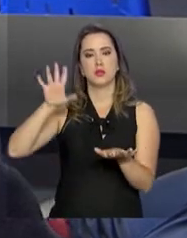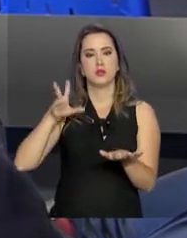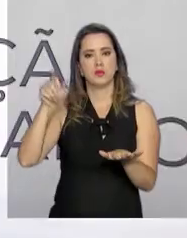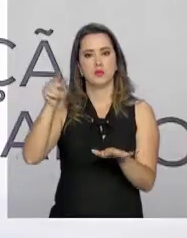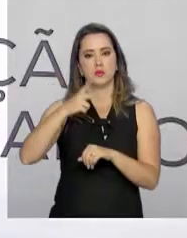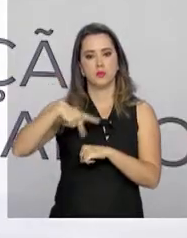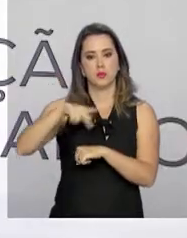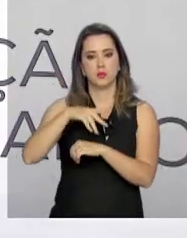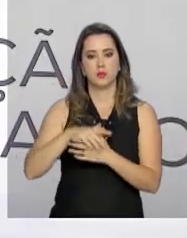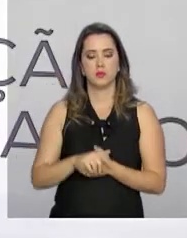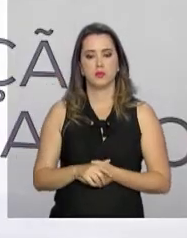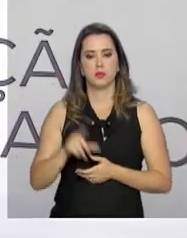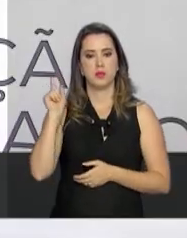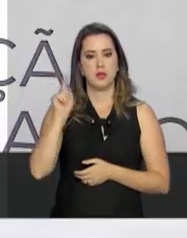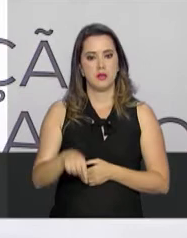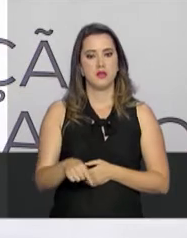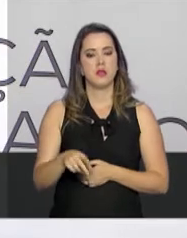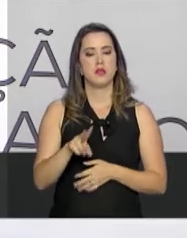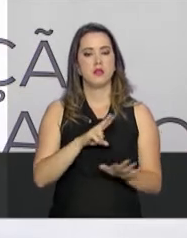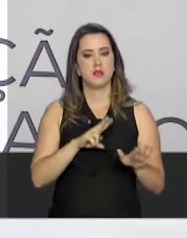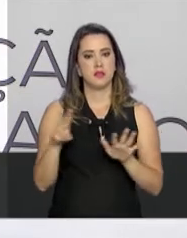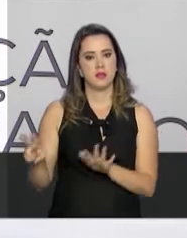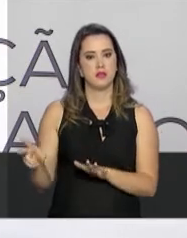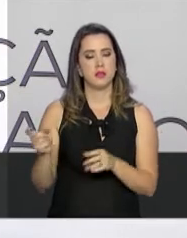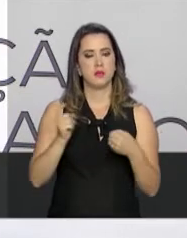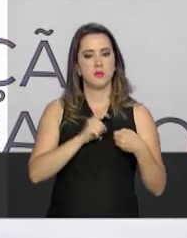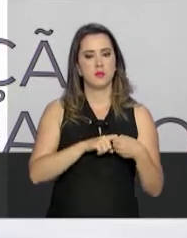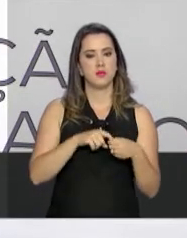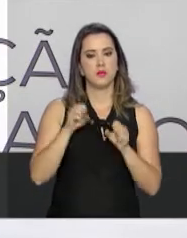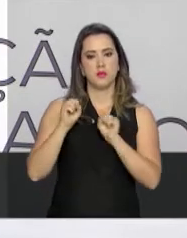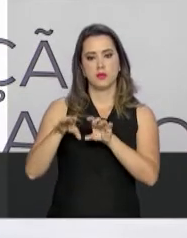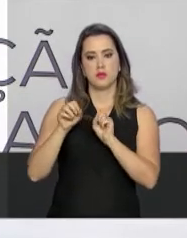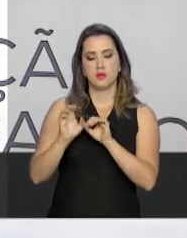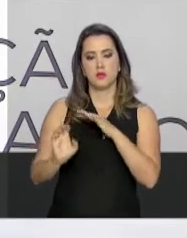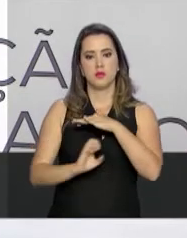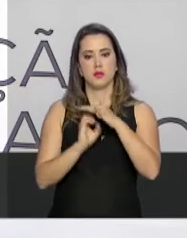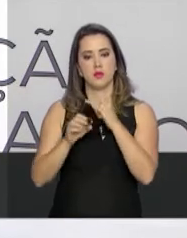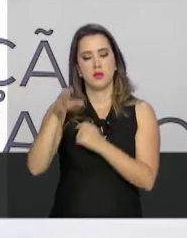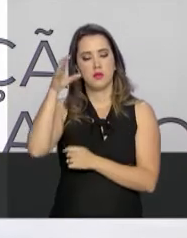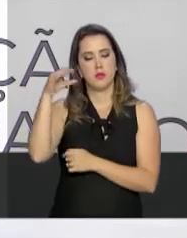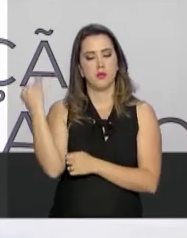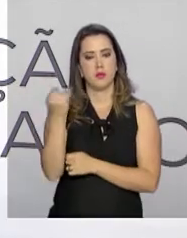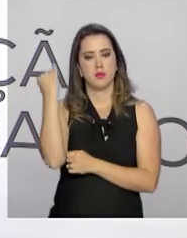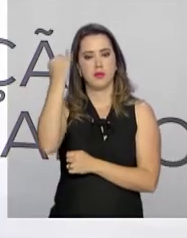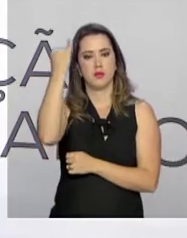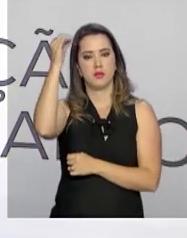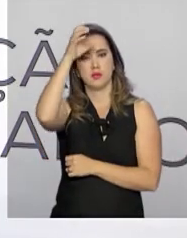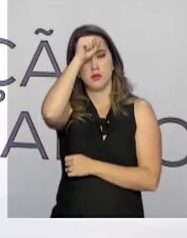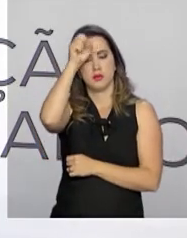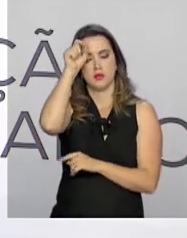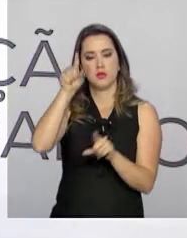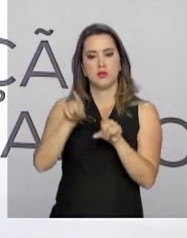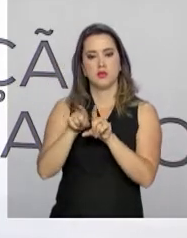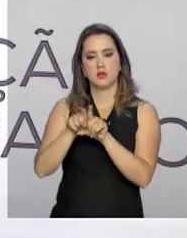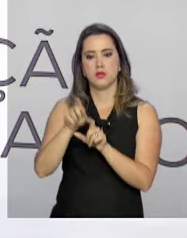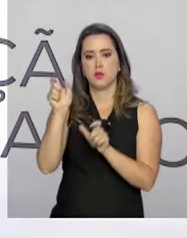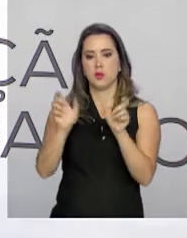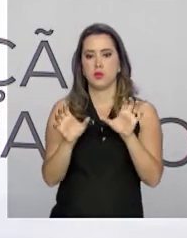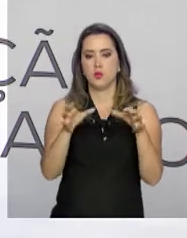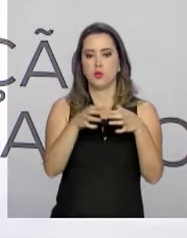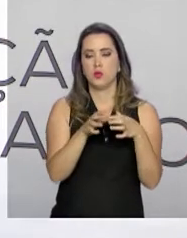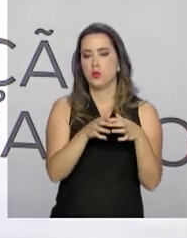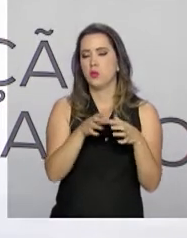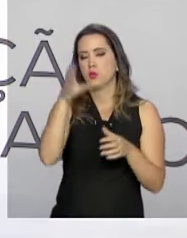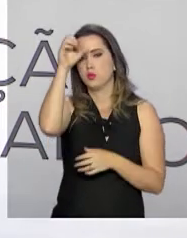país é uma semana voltada para concientizar os empresários sobre a importância da aprendizagem mas também conscientiza os aprendizes